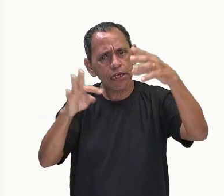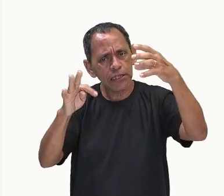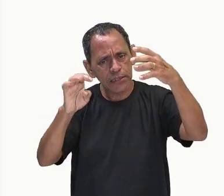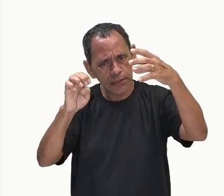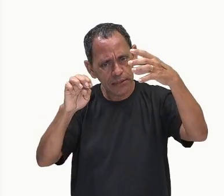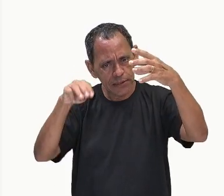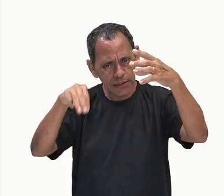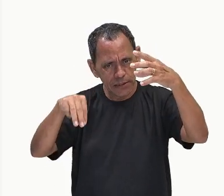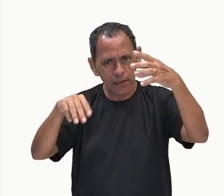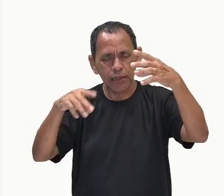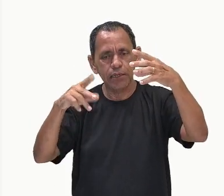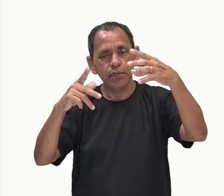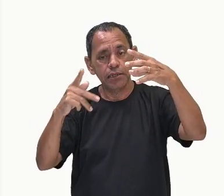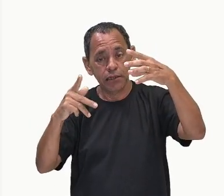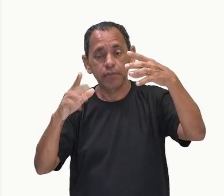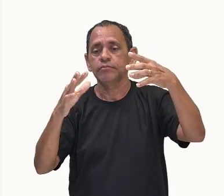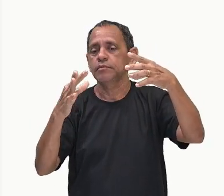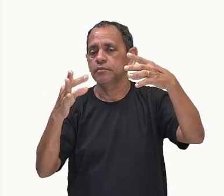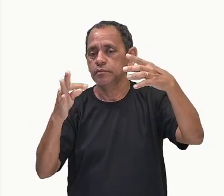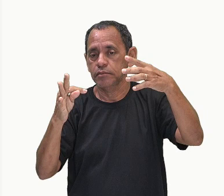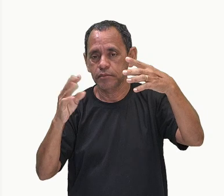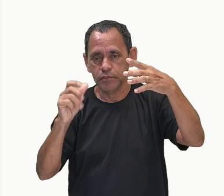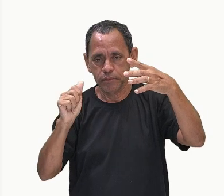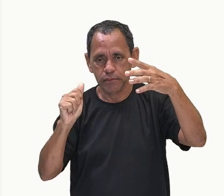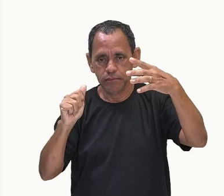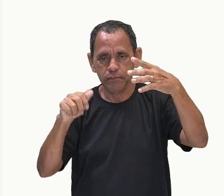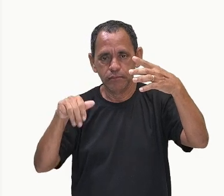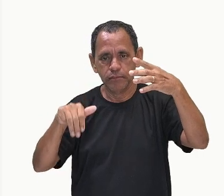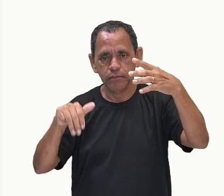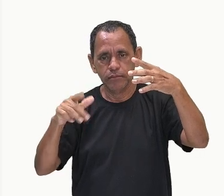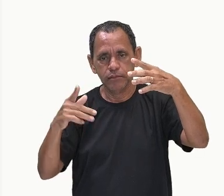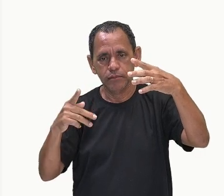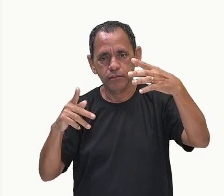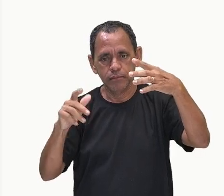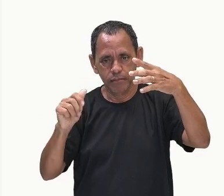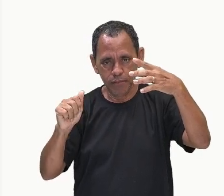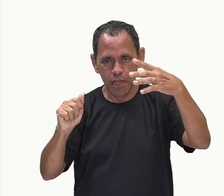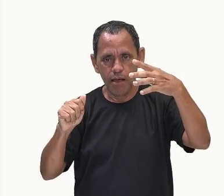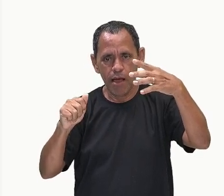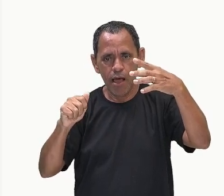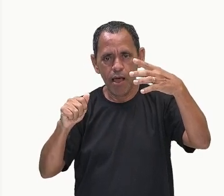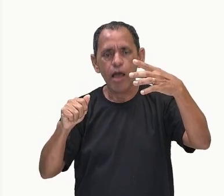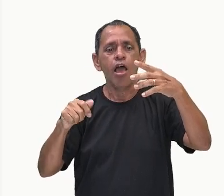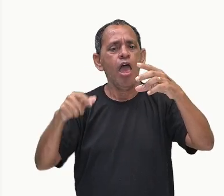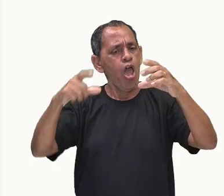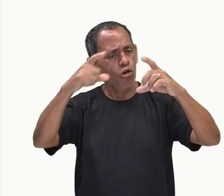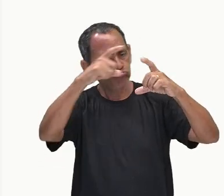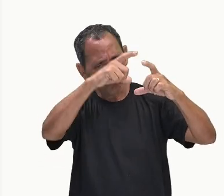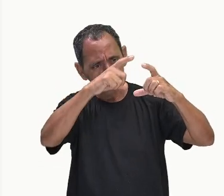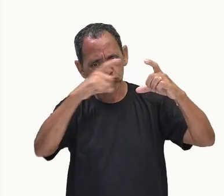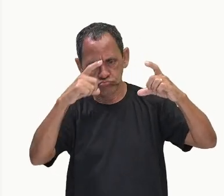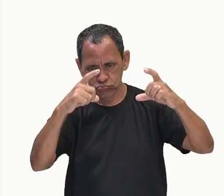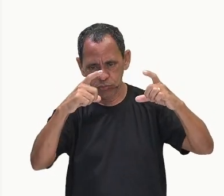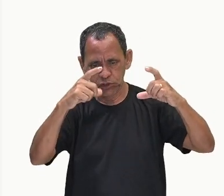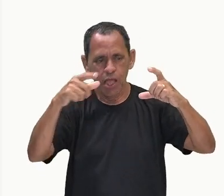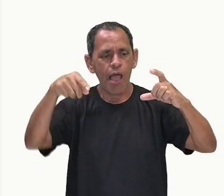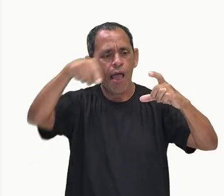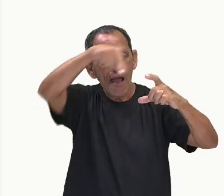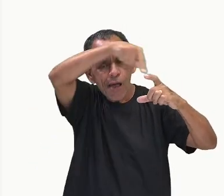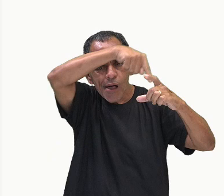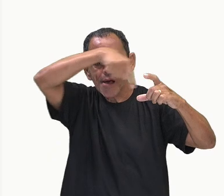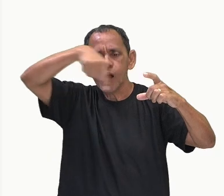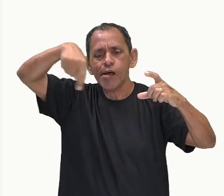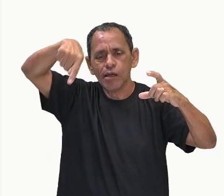também é um círculo. É justamente o que nós temos aqui na parte de baixo. Tá? Então, um cilindro é composto